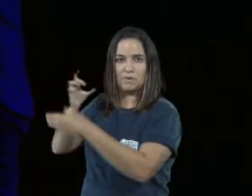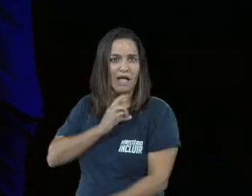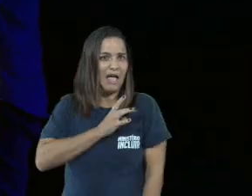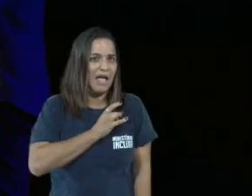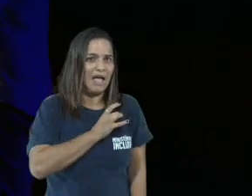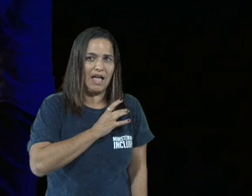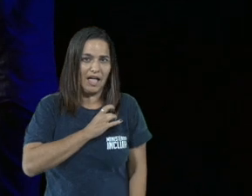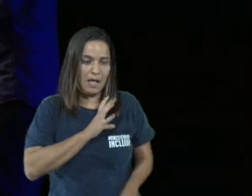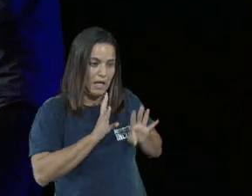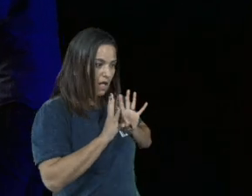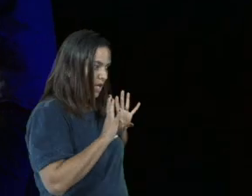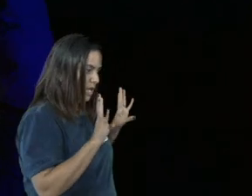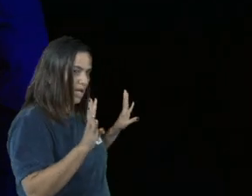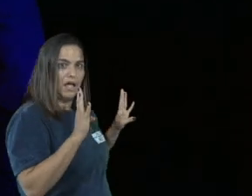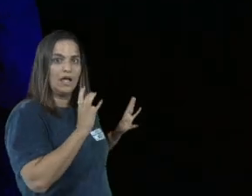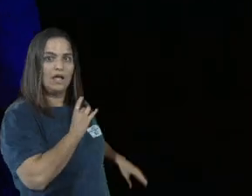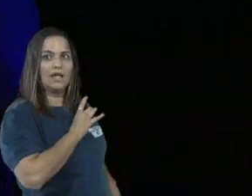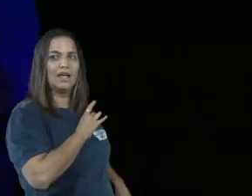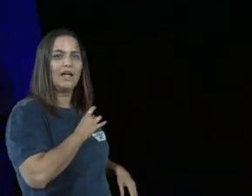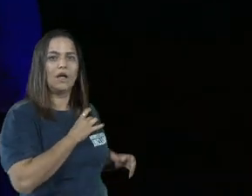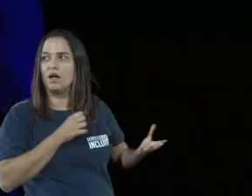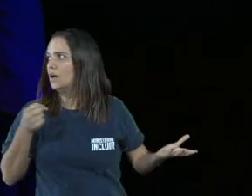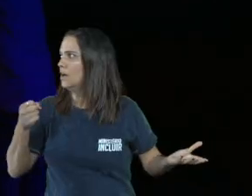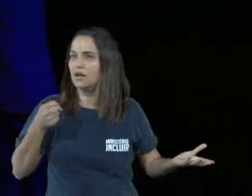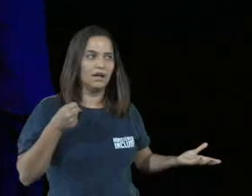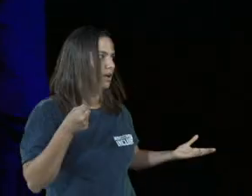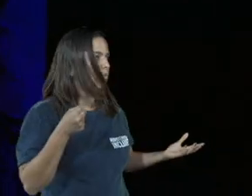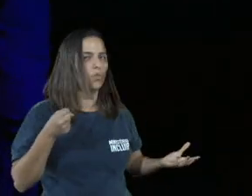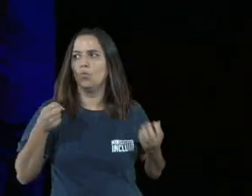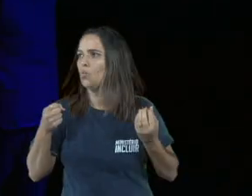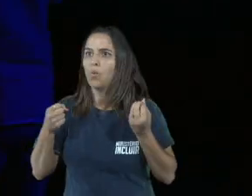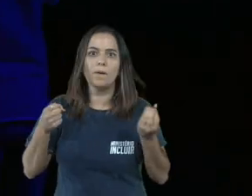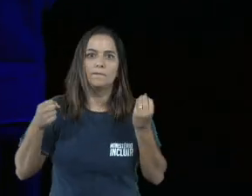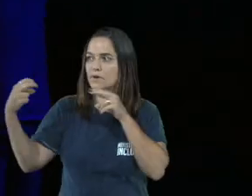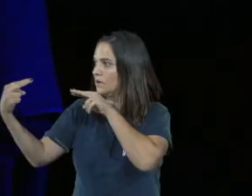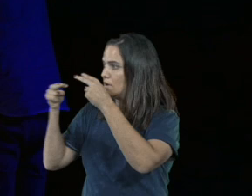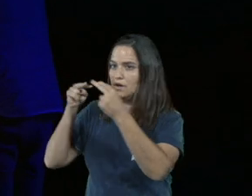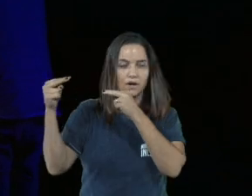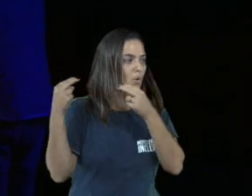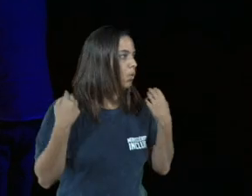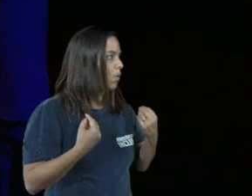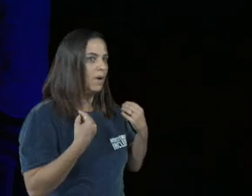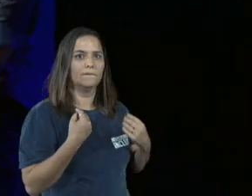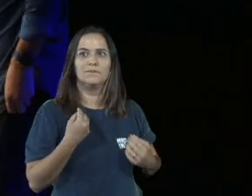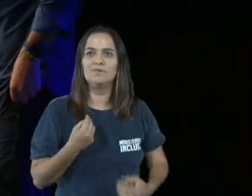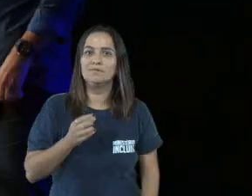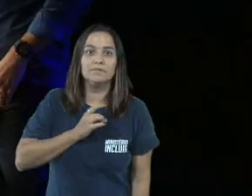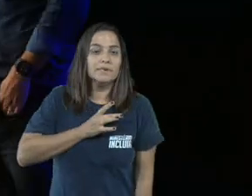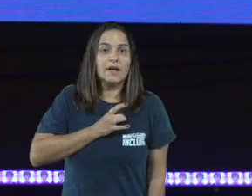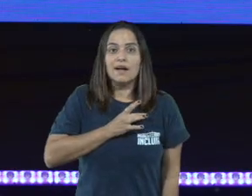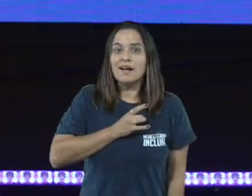isso Oi gente aí no Versículo 17 Davi vai ver seus irmãos lá na lama acampamento